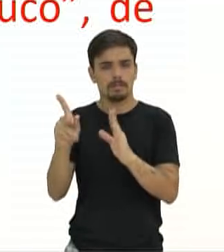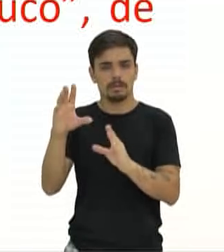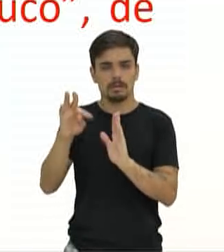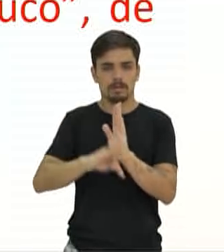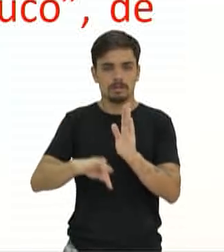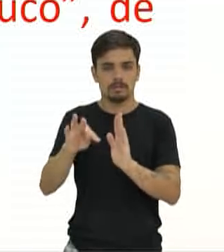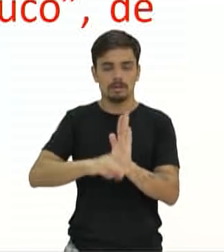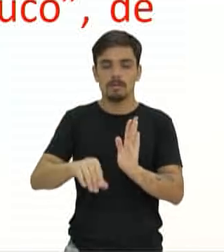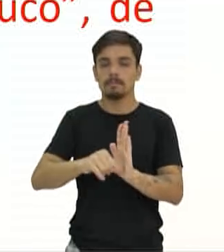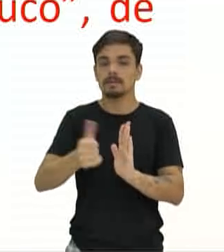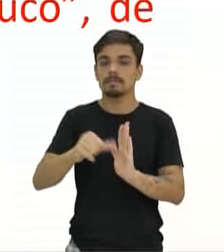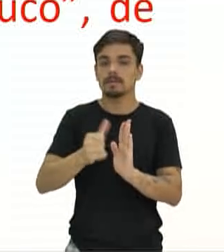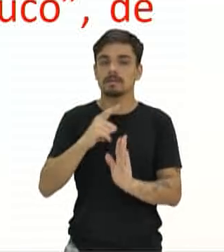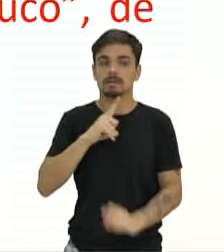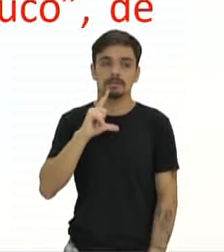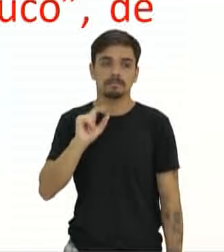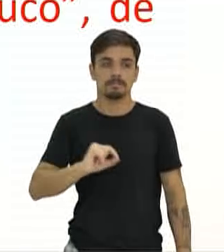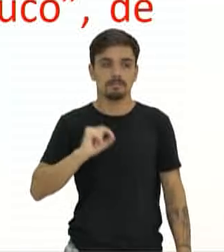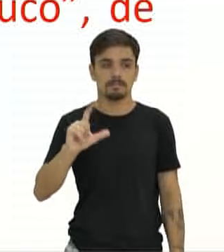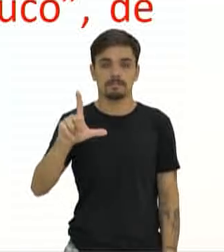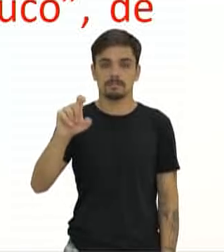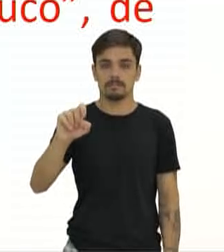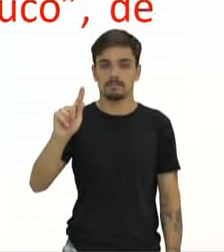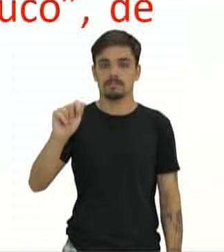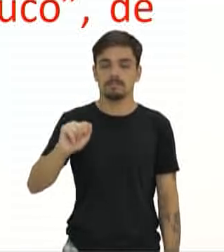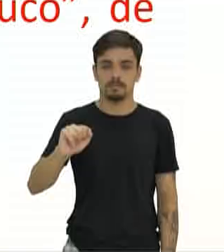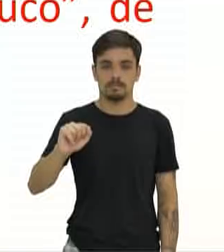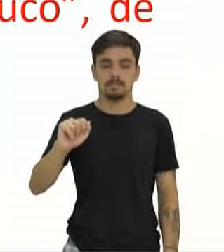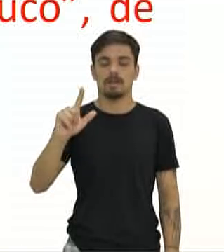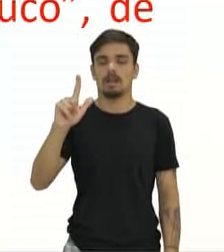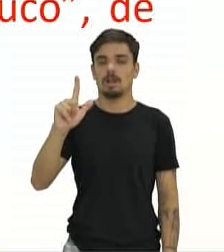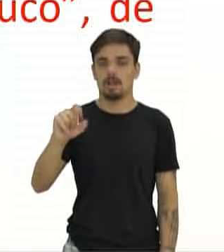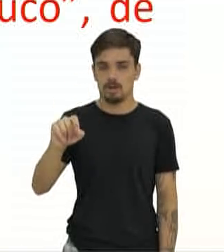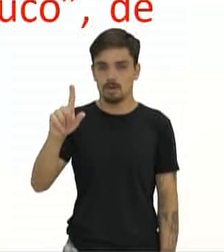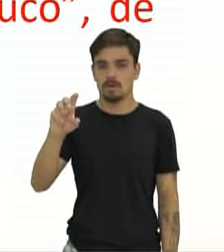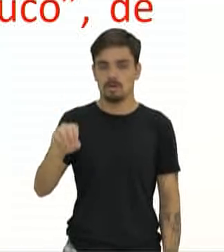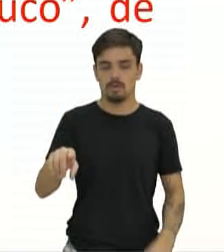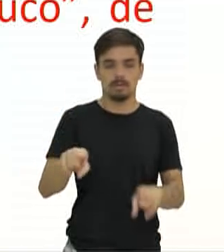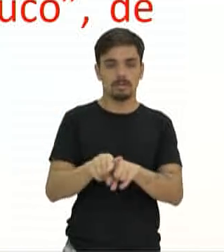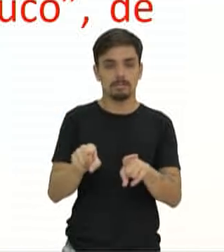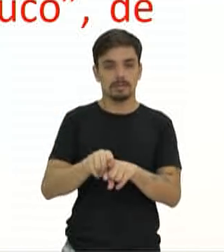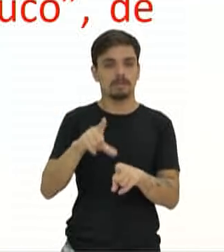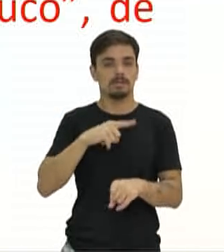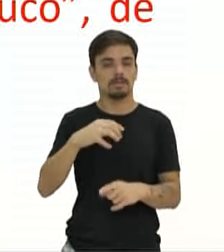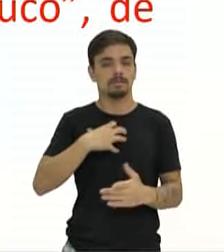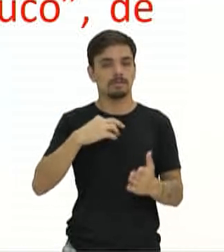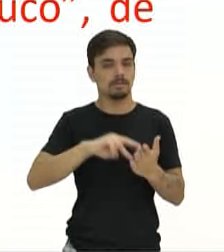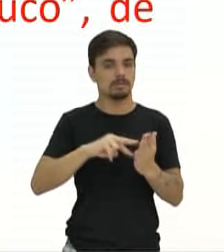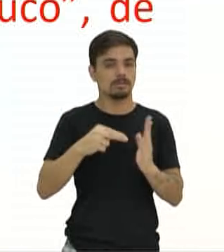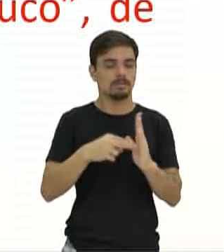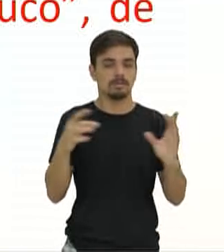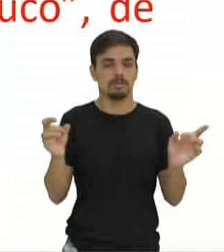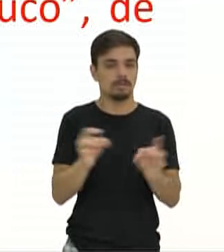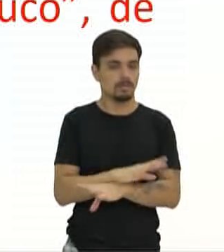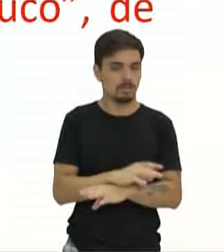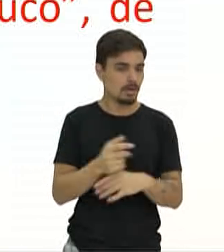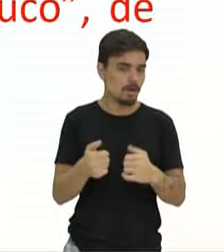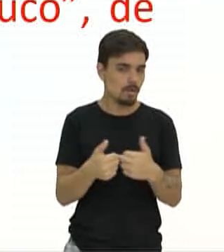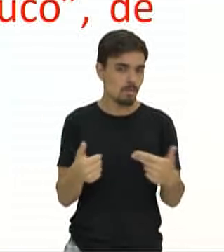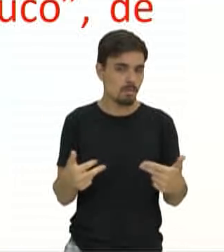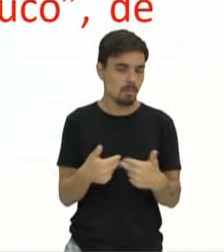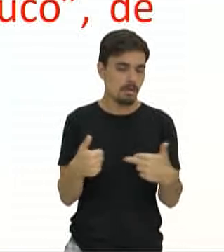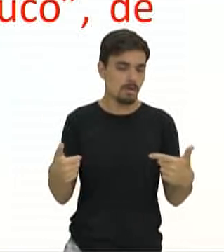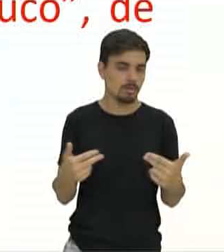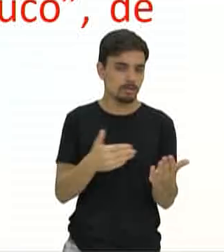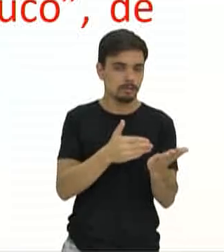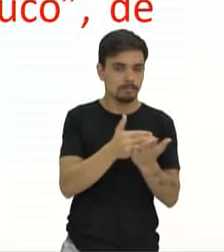O primeiro, eu tenho aqui o logo, possui sentido de conclusão. Então, ele vai concluir alguma coisa. Então, ele